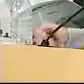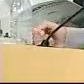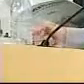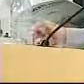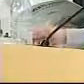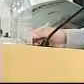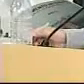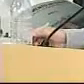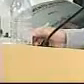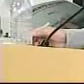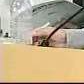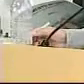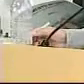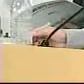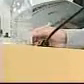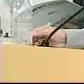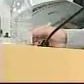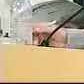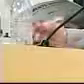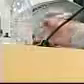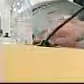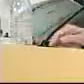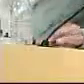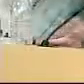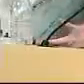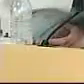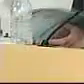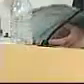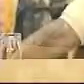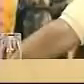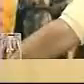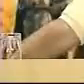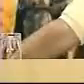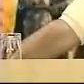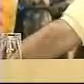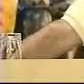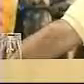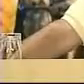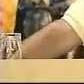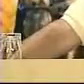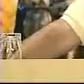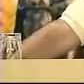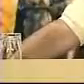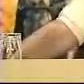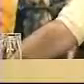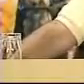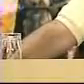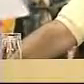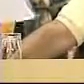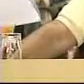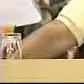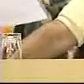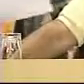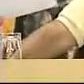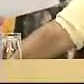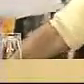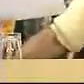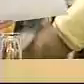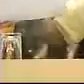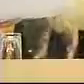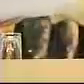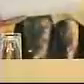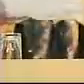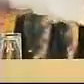7, 8. Não. E 3 ausentes. Como esse projeto precisa de 10 votos está para rejeitado. Aprovação, está rejeitado. Próximo